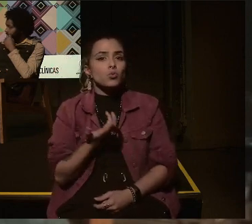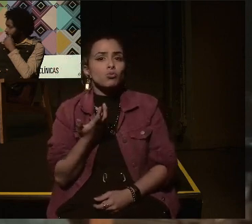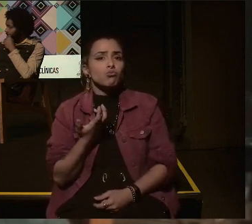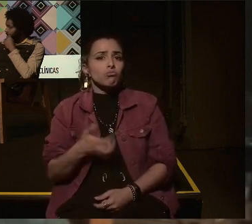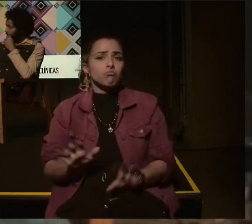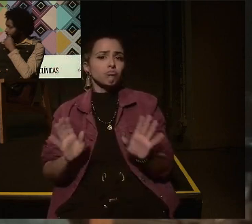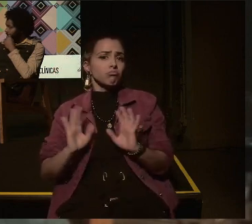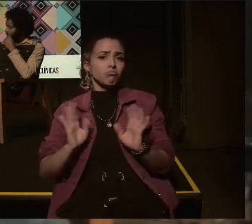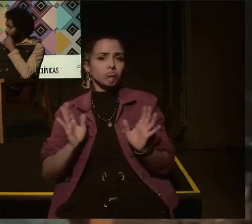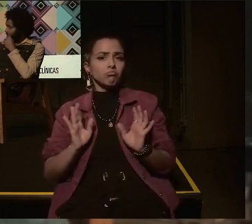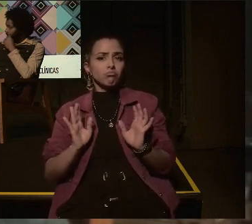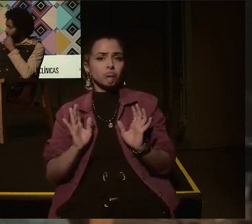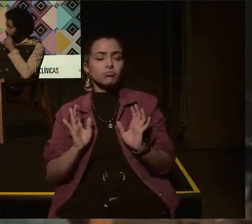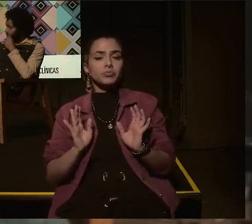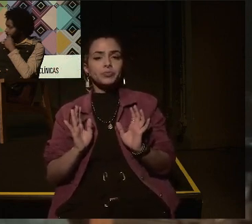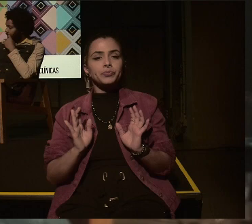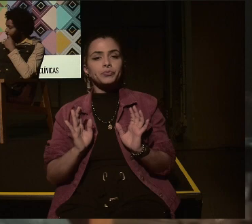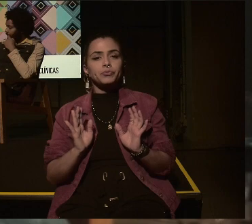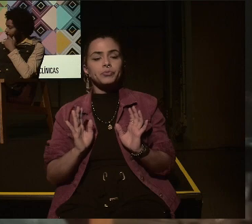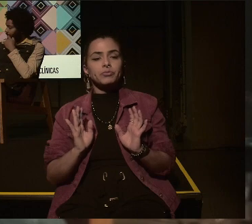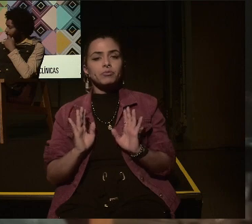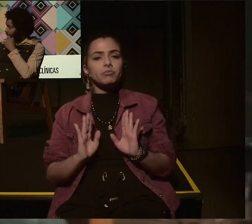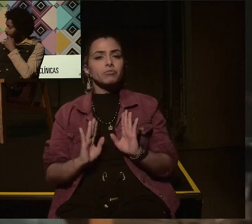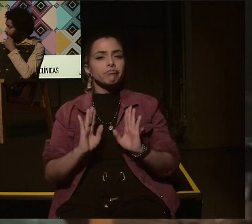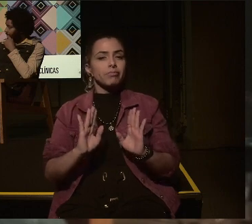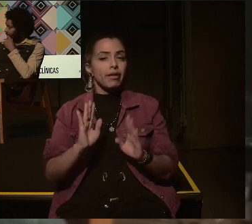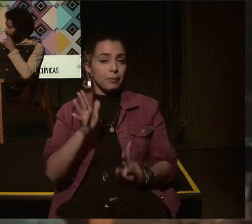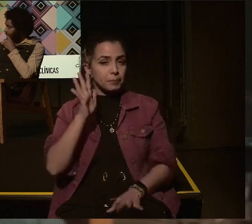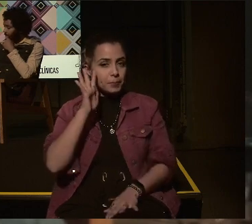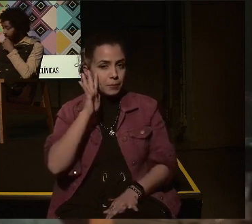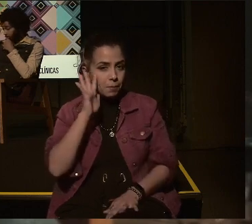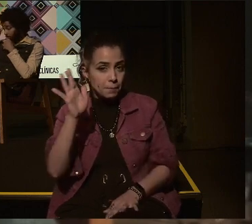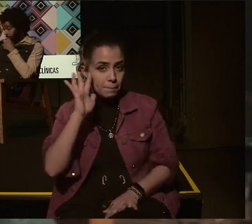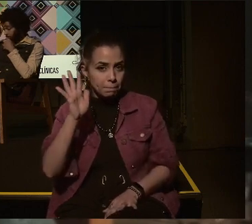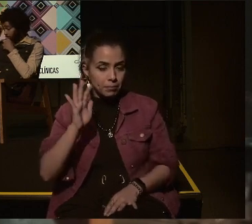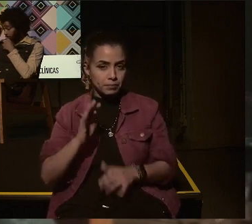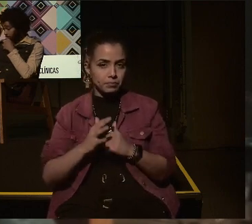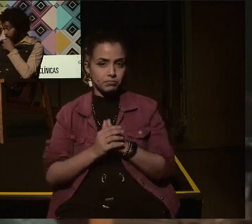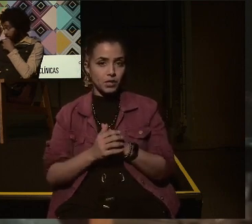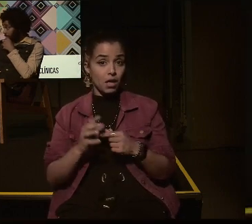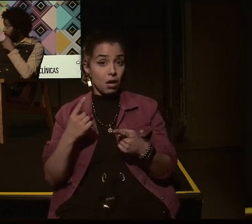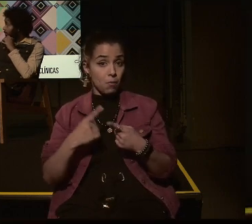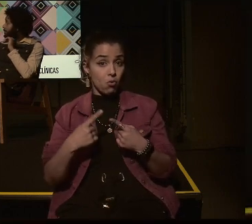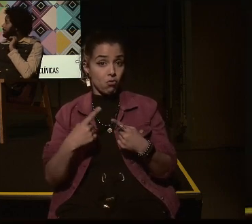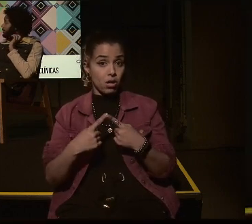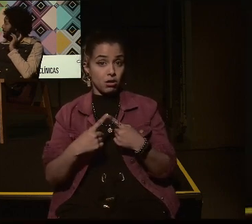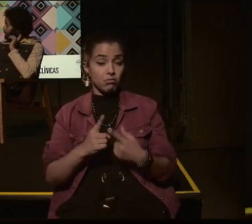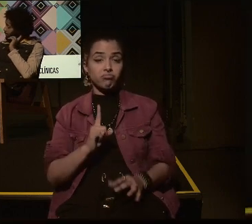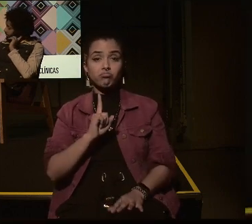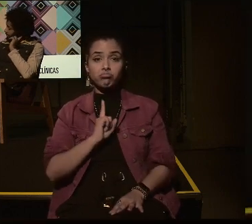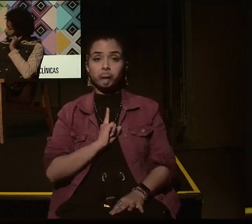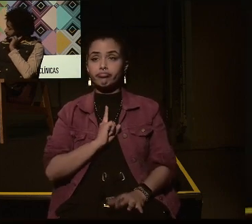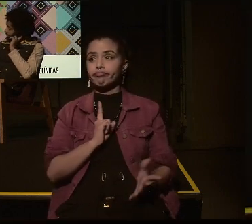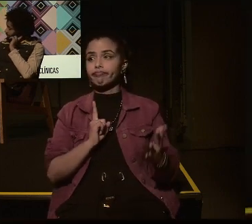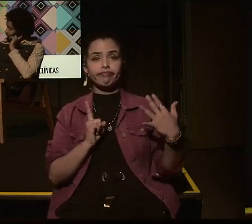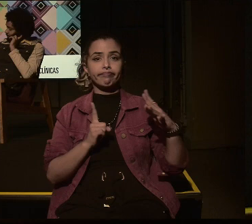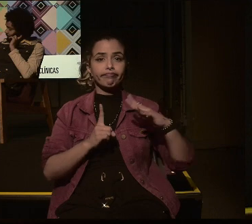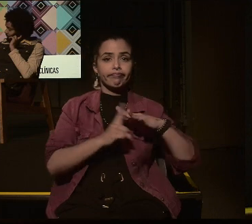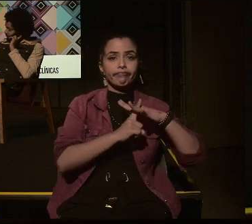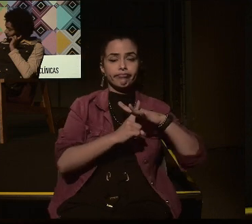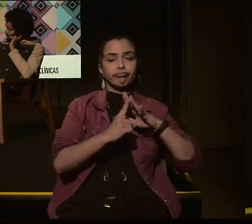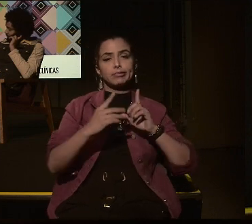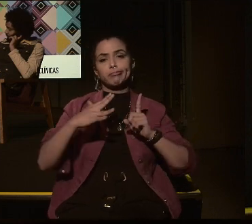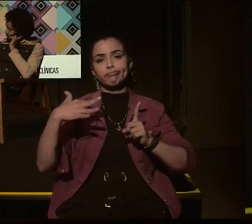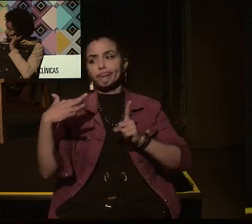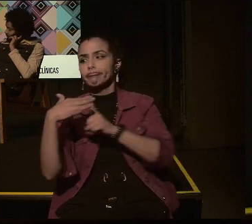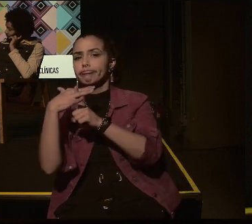Quero não. Só que aí é treta, né? Porque. E aonde você quer ficar, então? Ah, só mais fica aqui no CAPS. Aí é